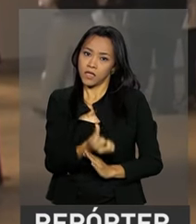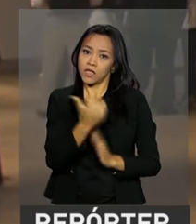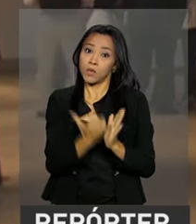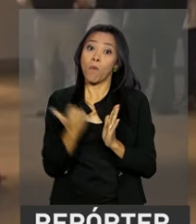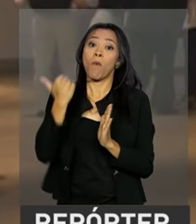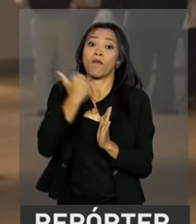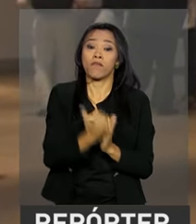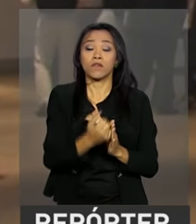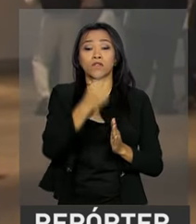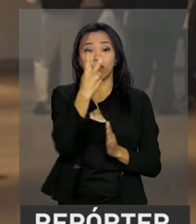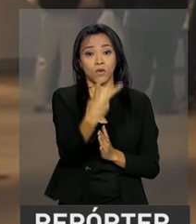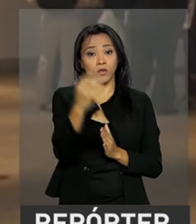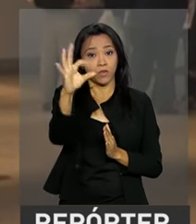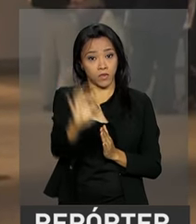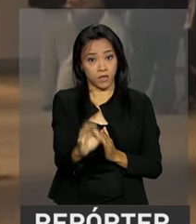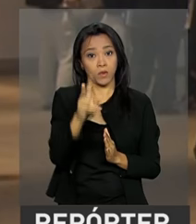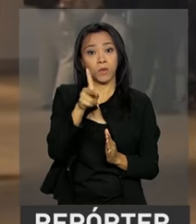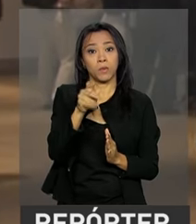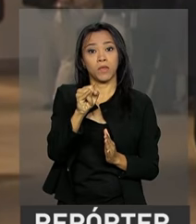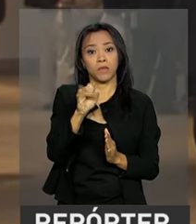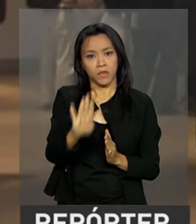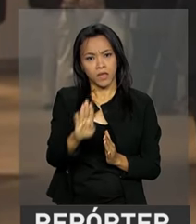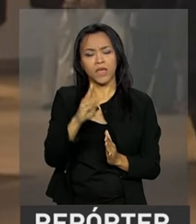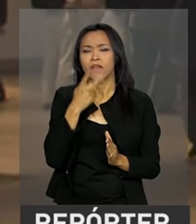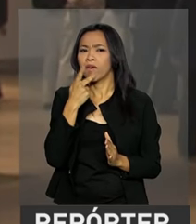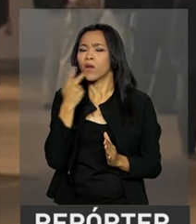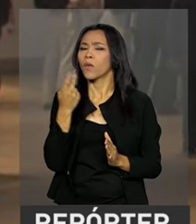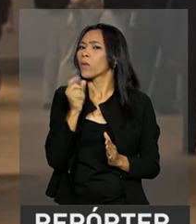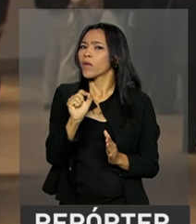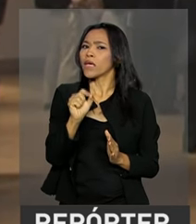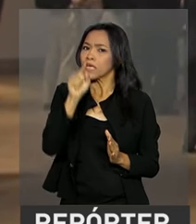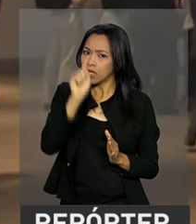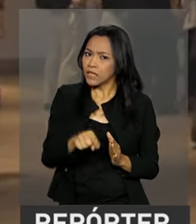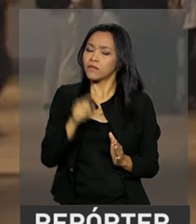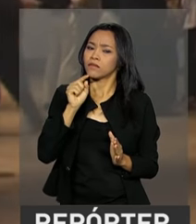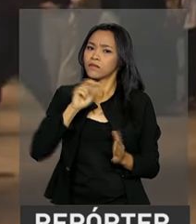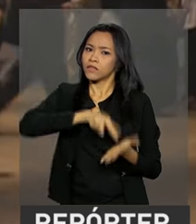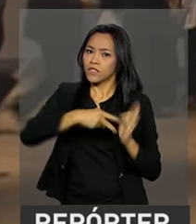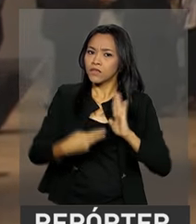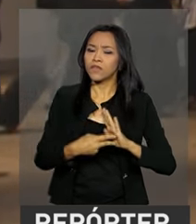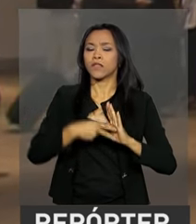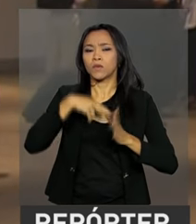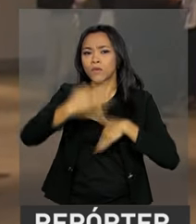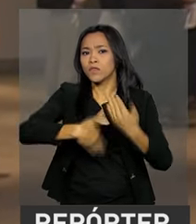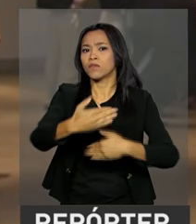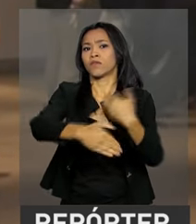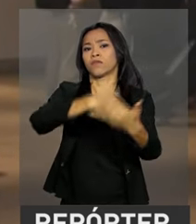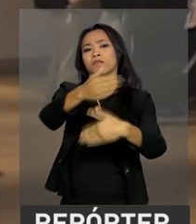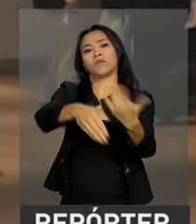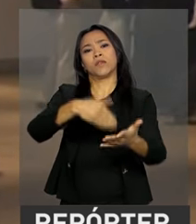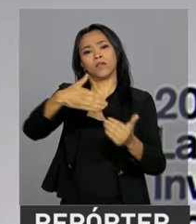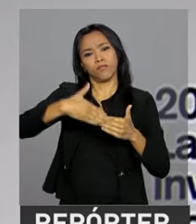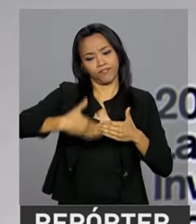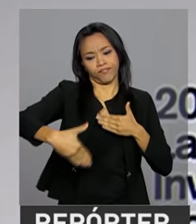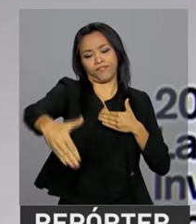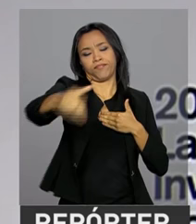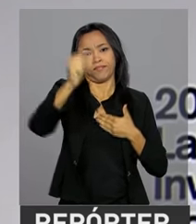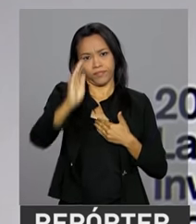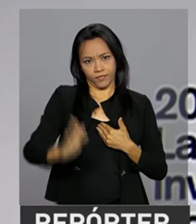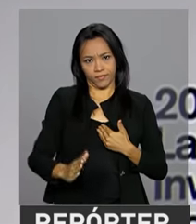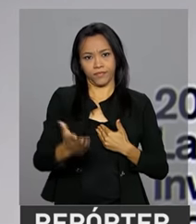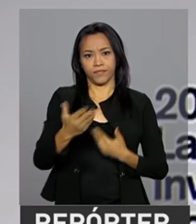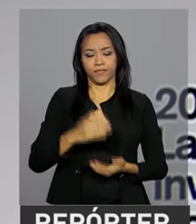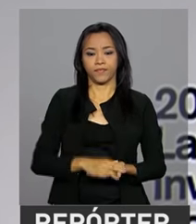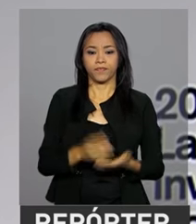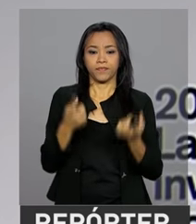2% no PIB, o que, segundo ele, demonstra o início de um ciclo de crescimento mais sustentável a longo prazo. A divulgação